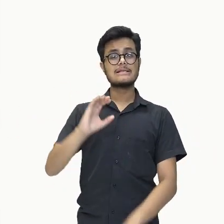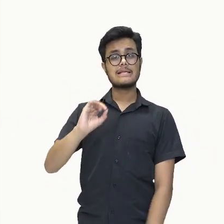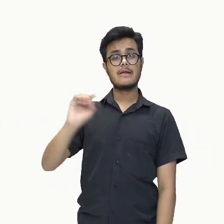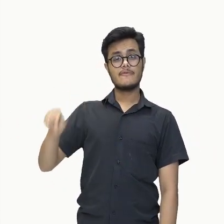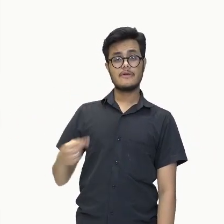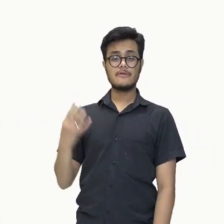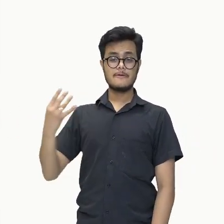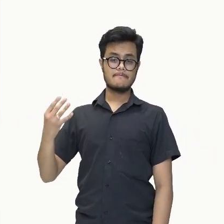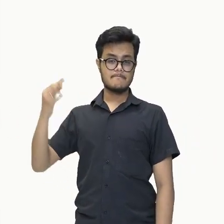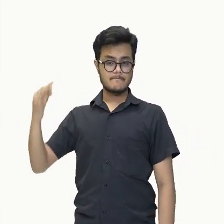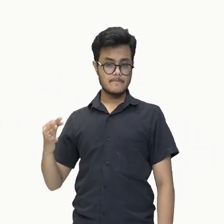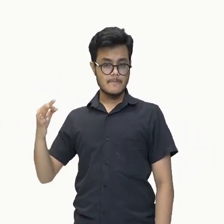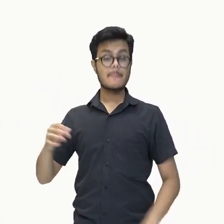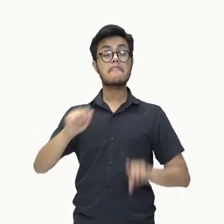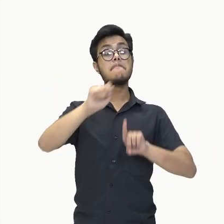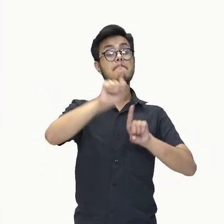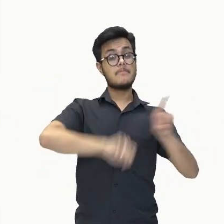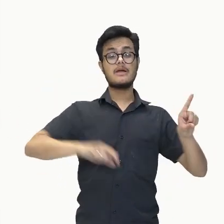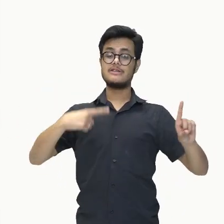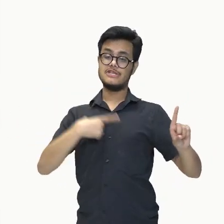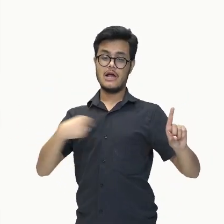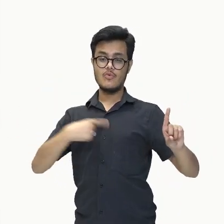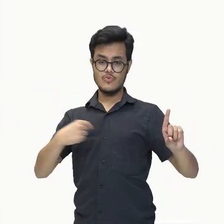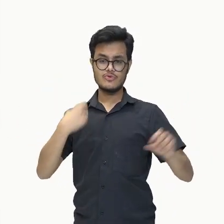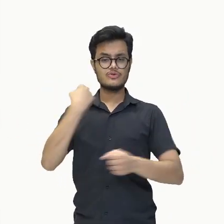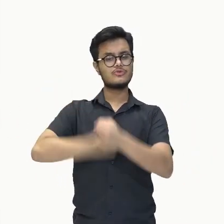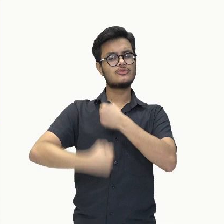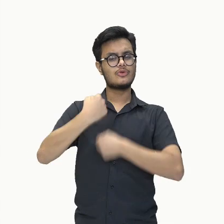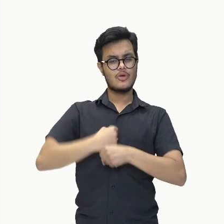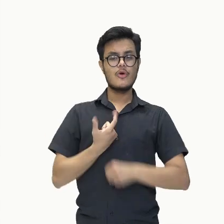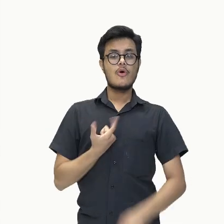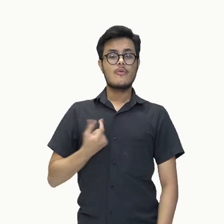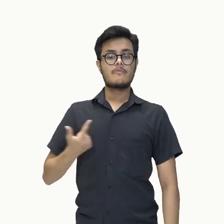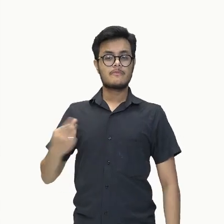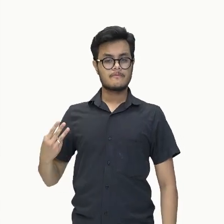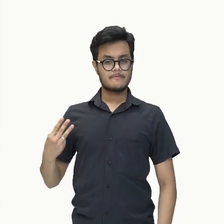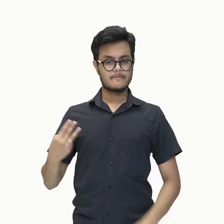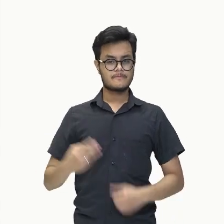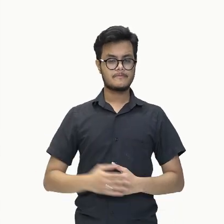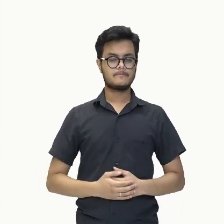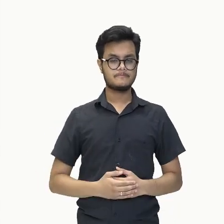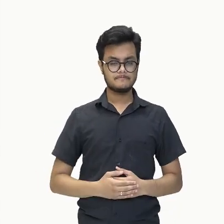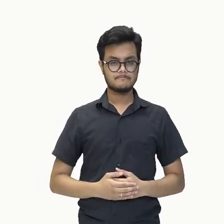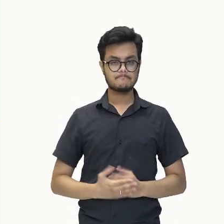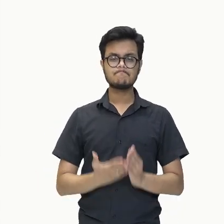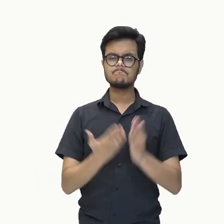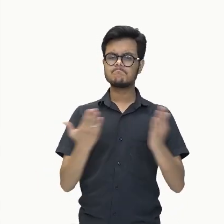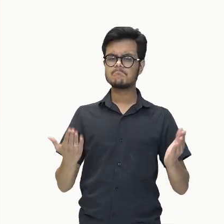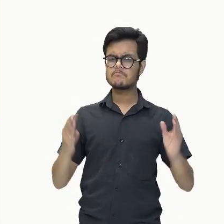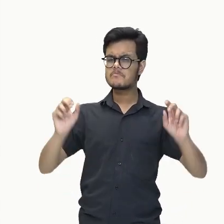0,4%. Isso em agosto de 2023. E essa variação aí